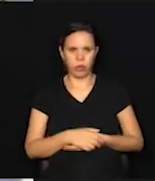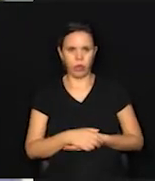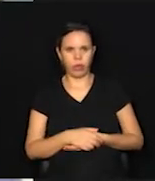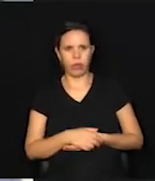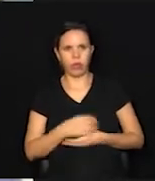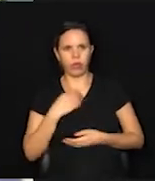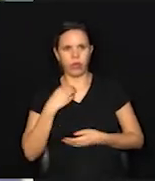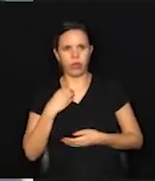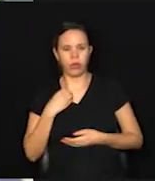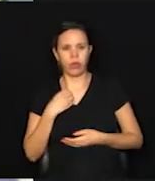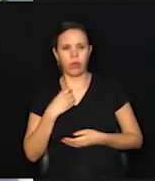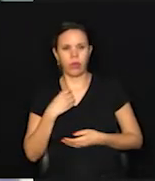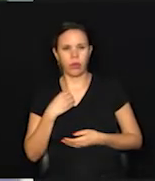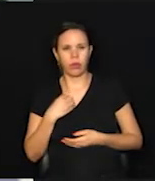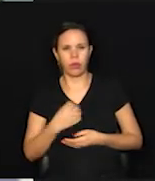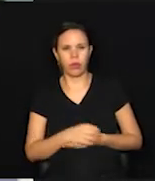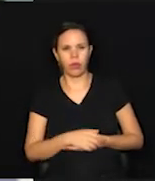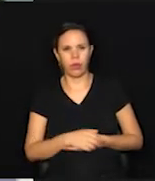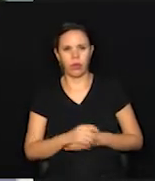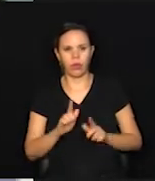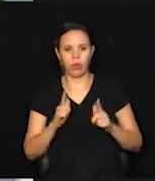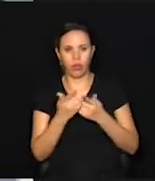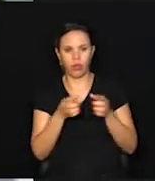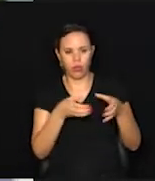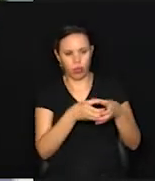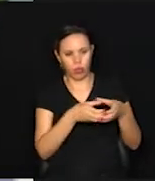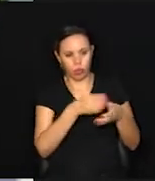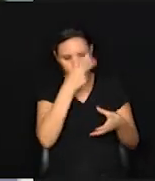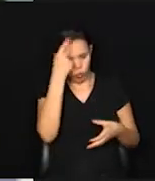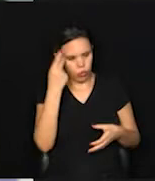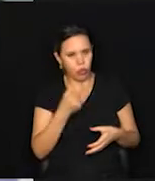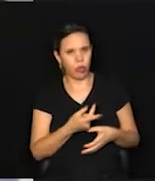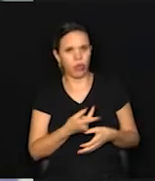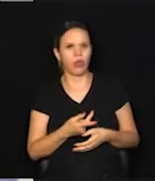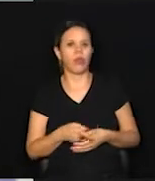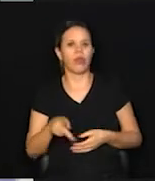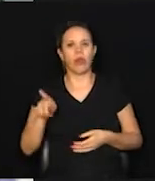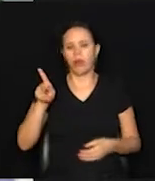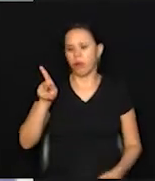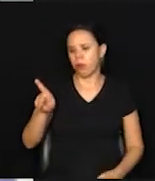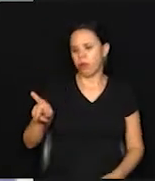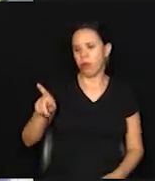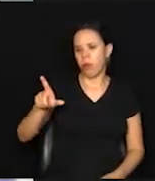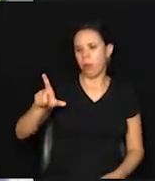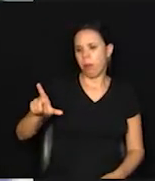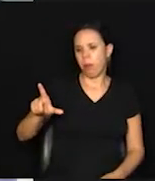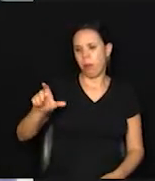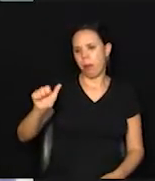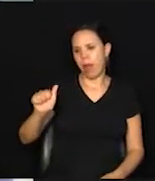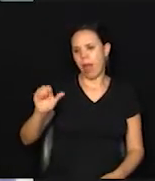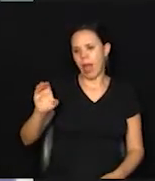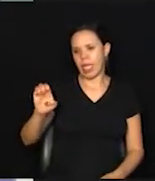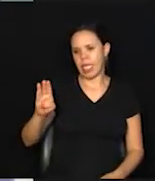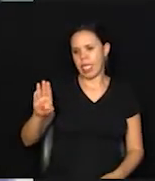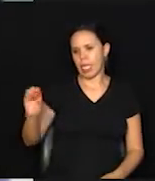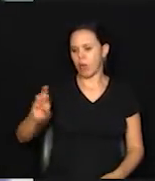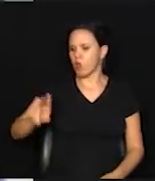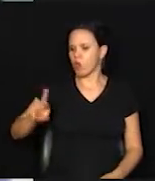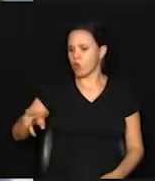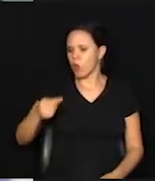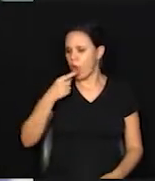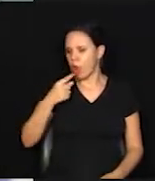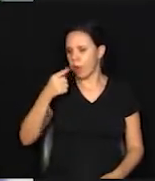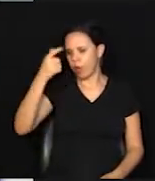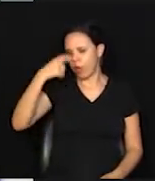aqui. Grupos de pessoas que vão receber o que a gente chama de placebo, que é tomar alguma coisa que não é remédio. Eu, por